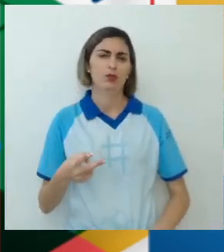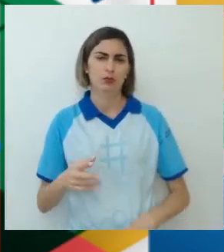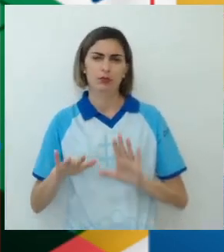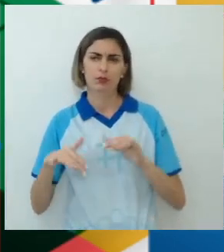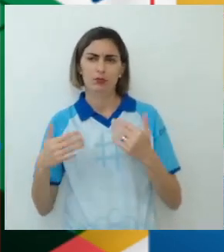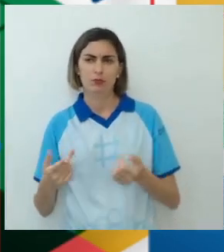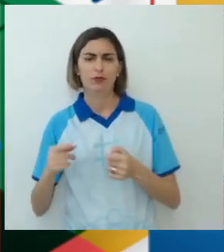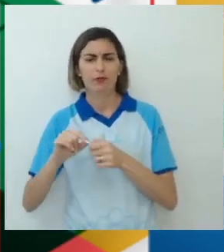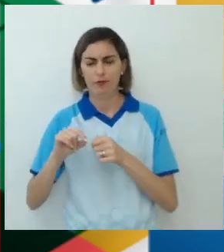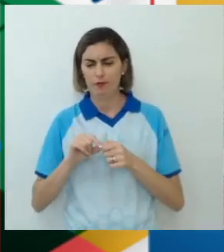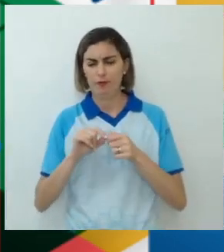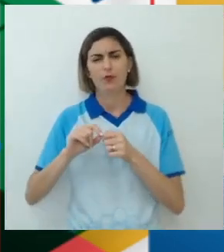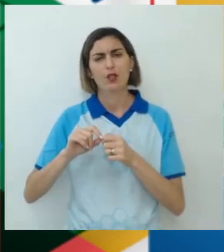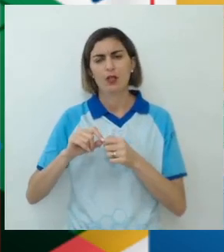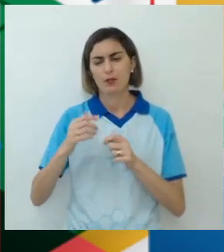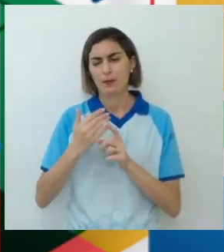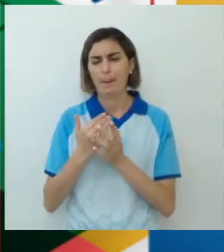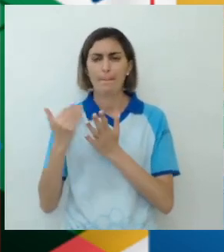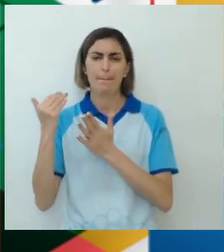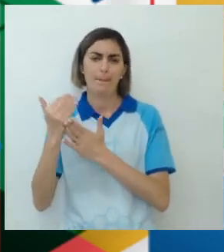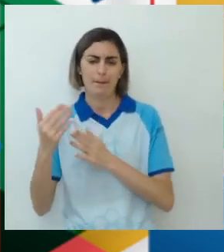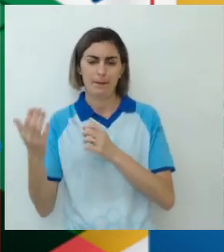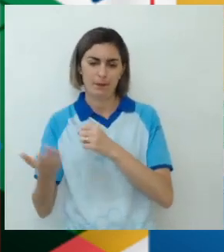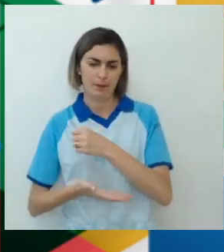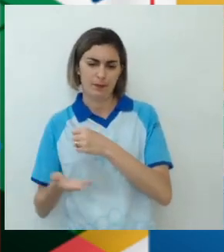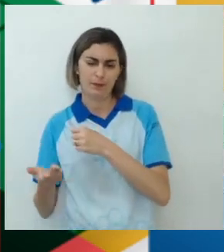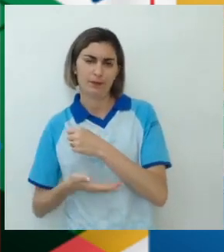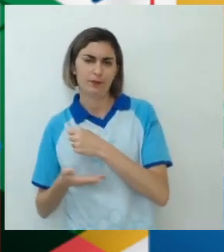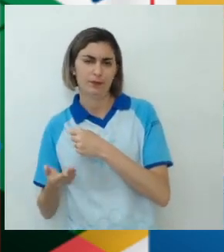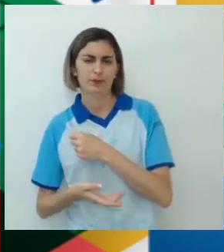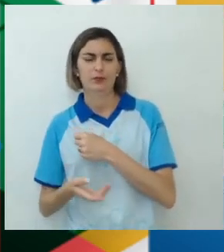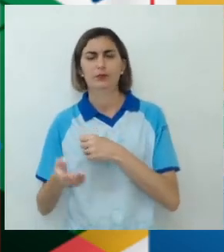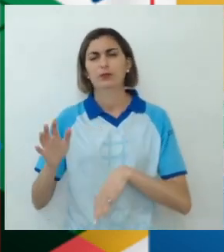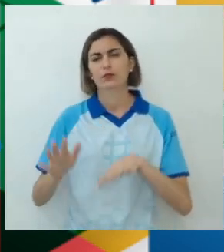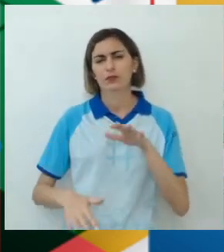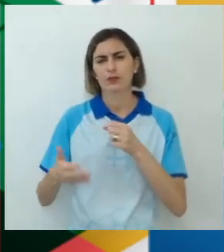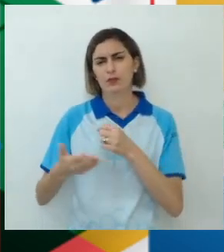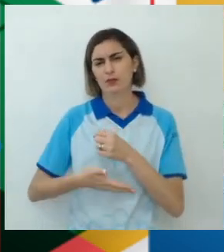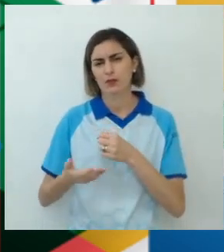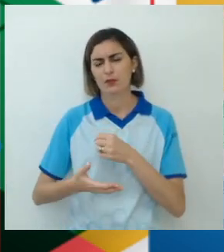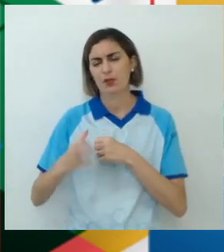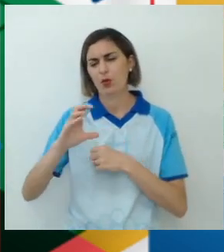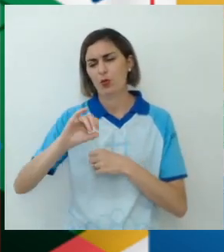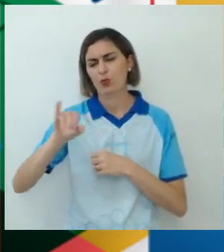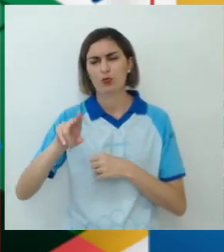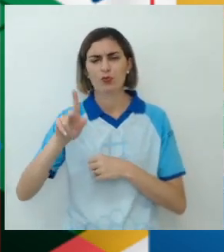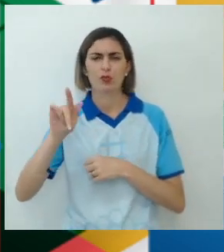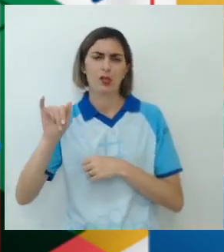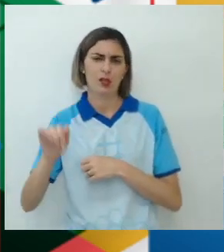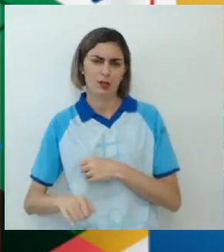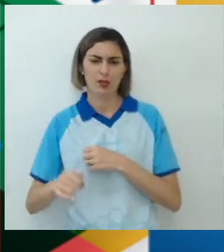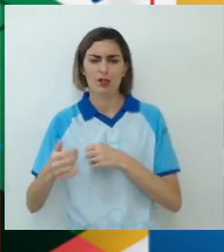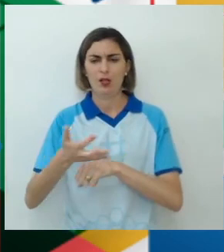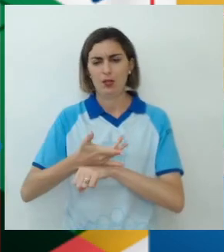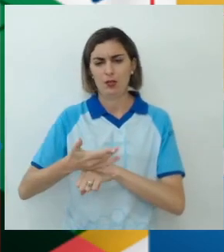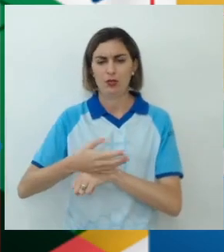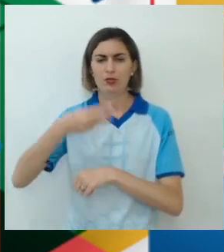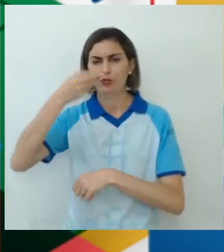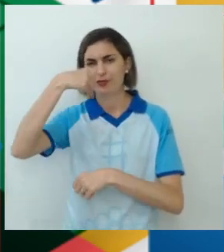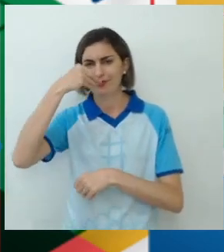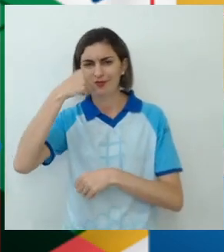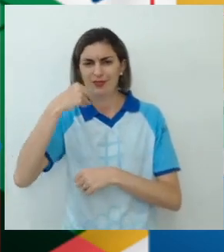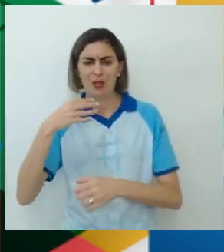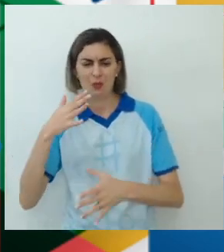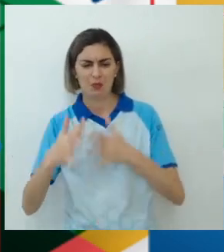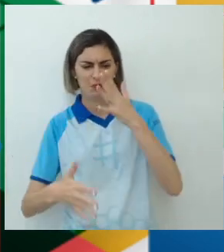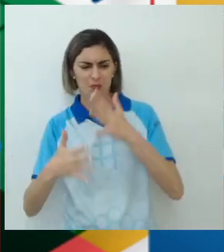Então, produzem soluções mais básicas que as bases conjugadas de ácidos fracos. Eita, que